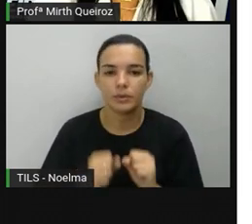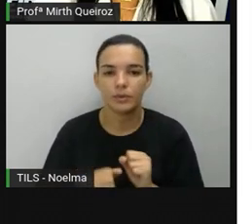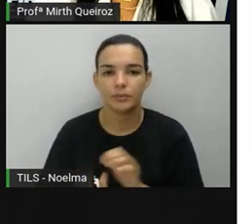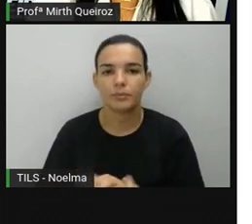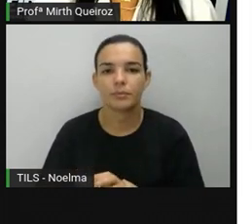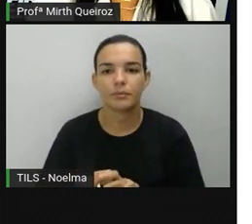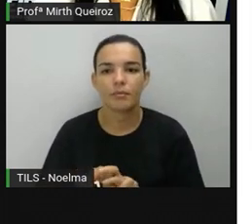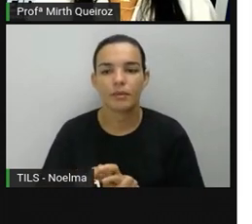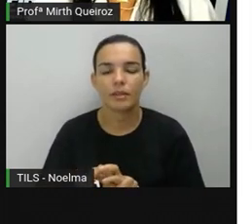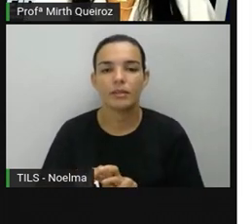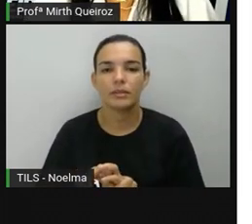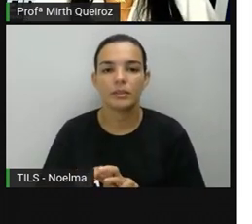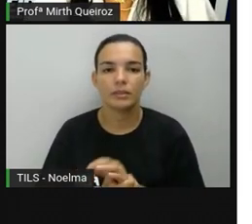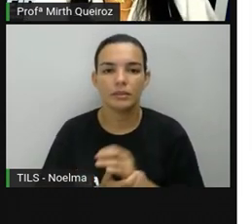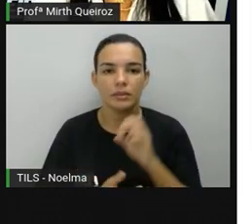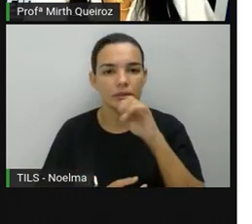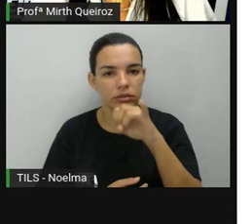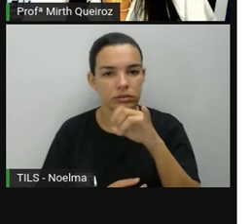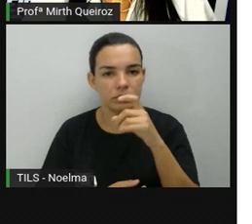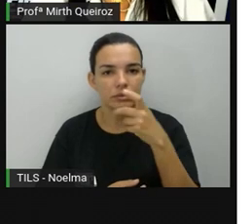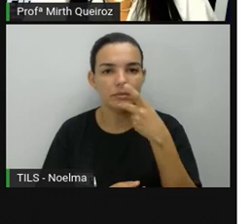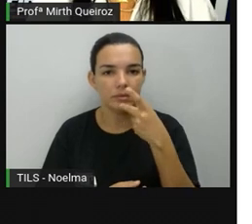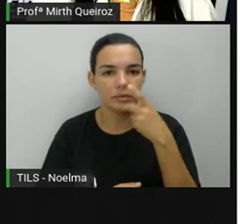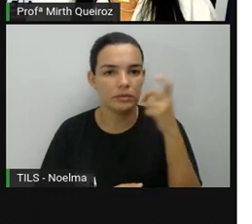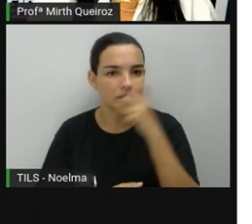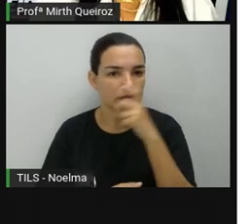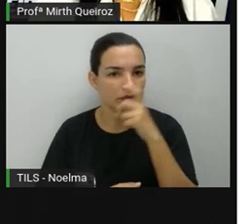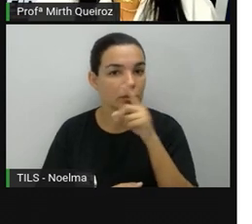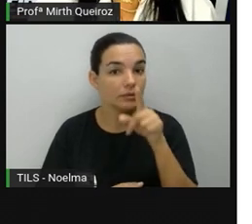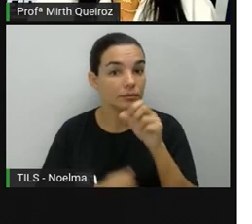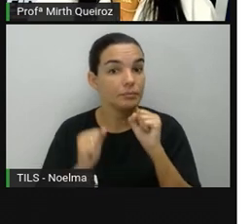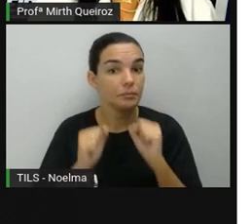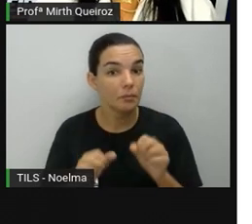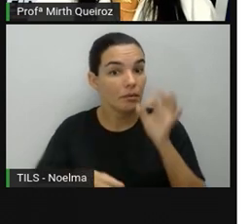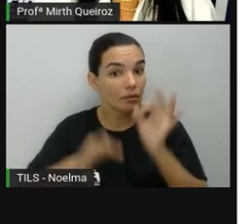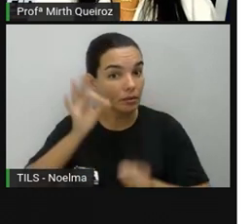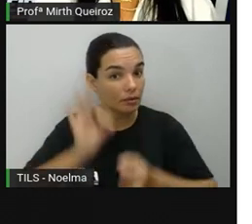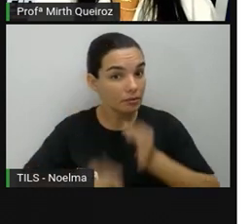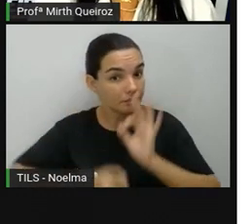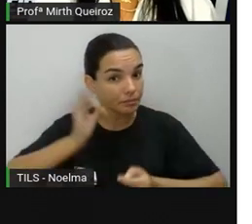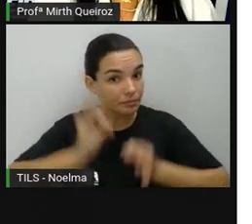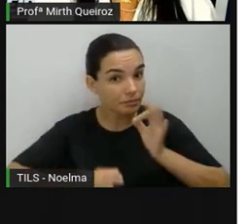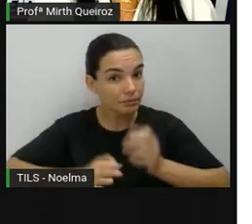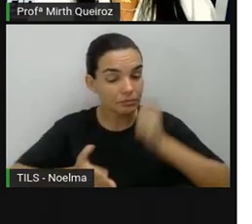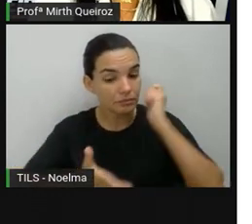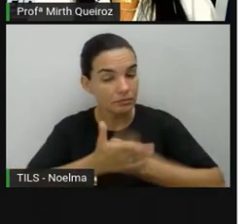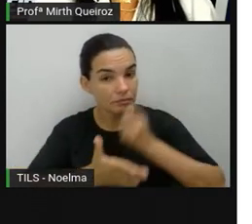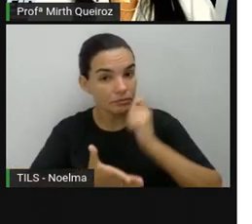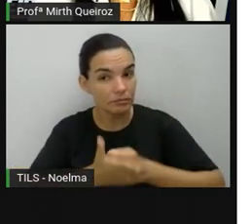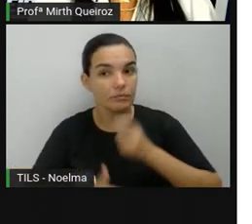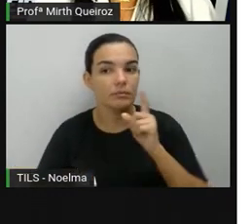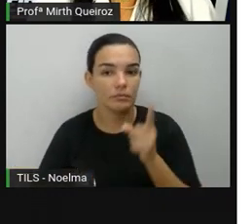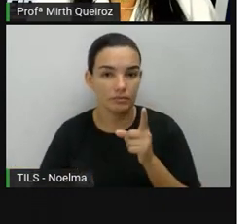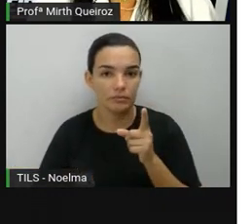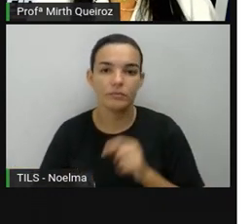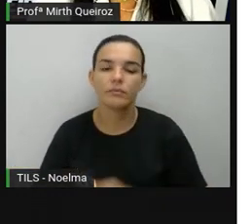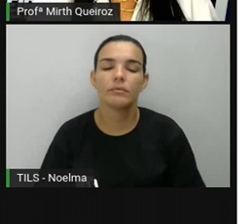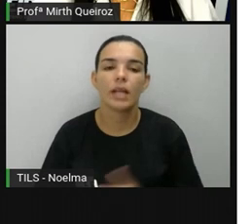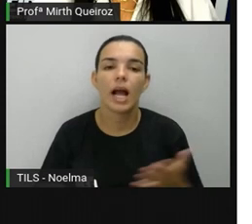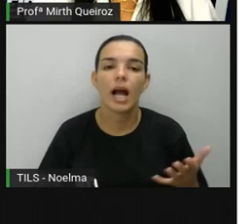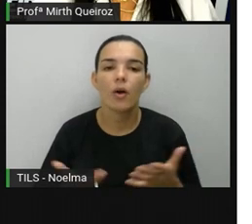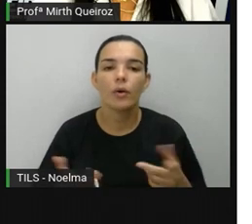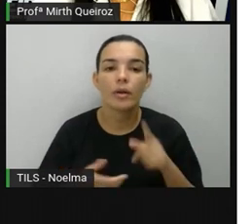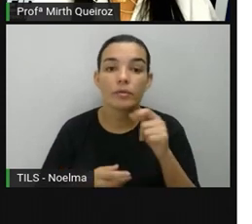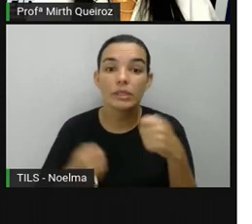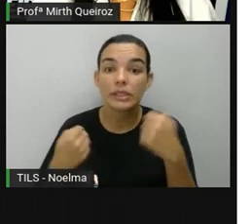você estiver criando uma mentira de alguém, você pode ser processado por isso. Segure